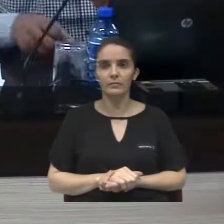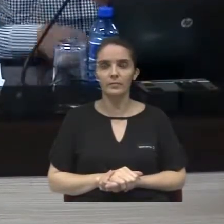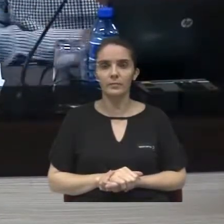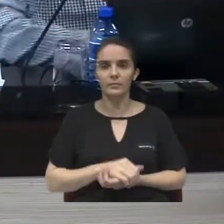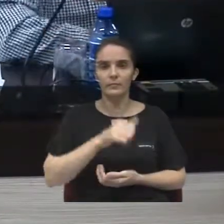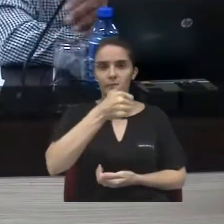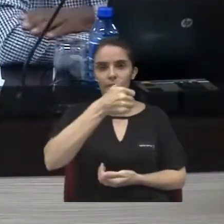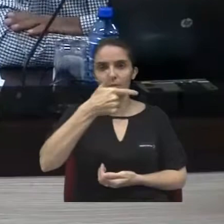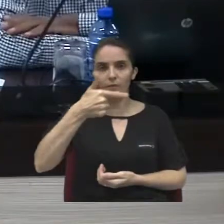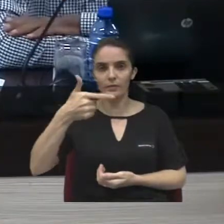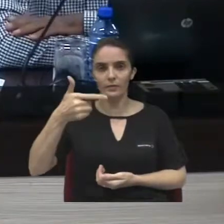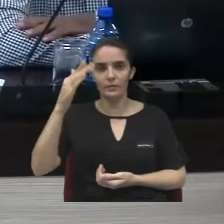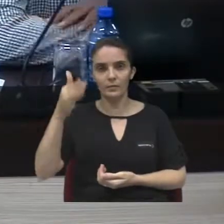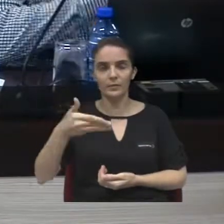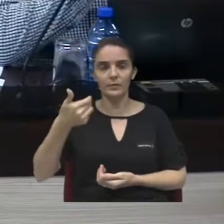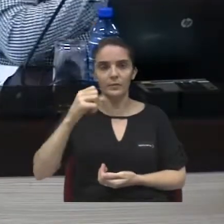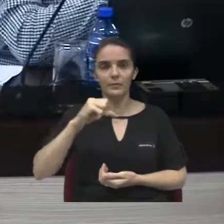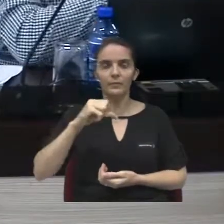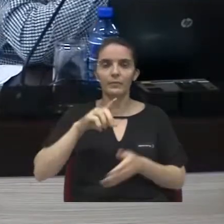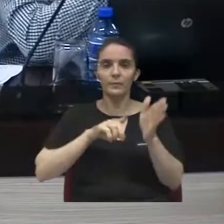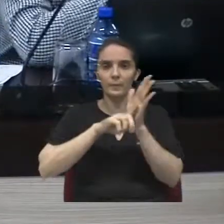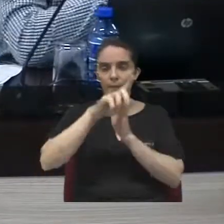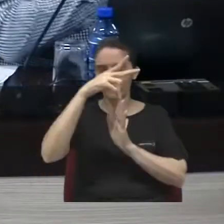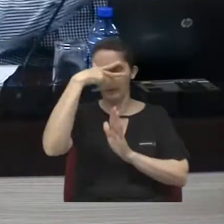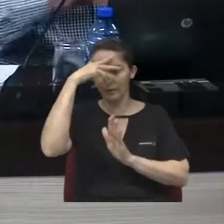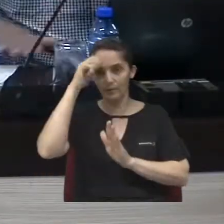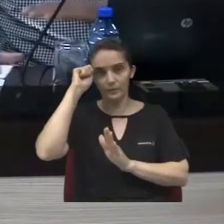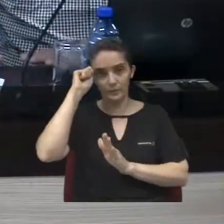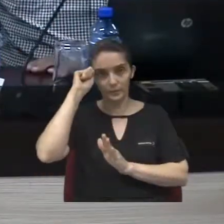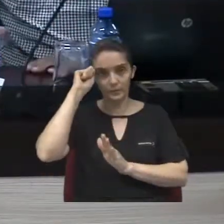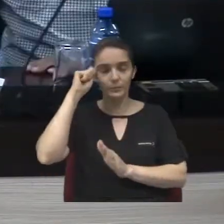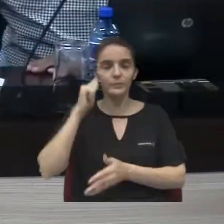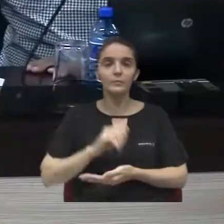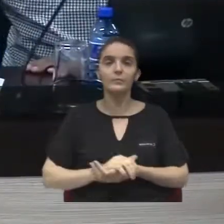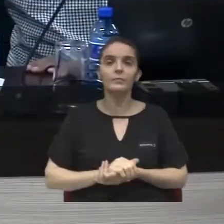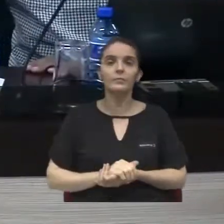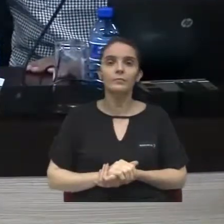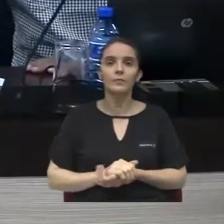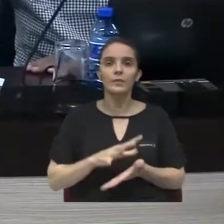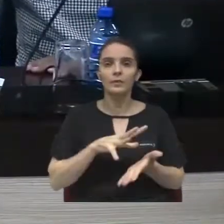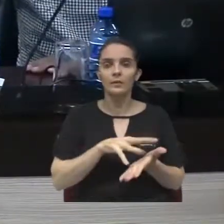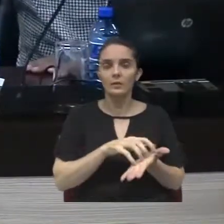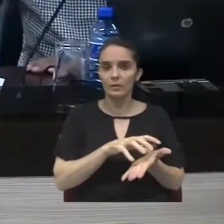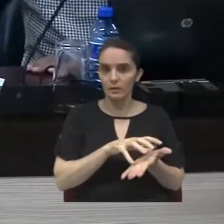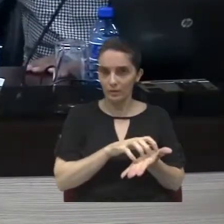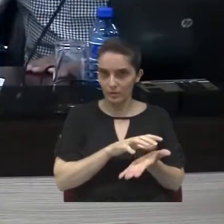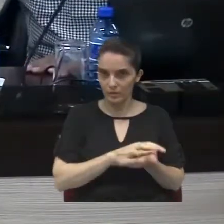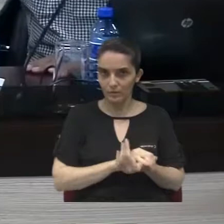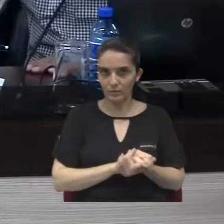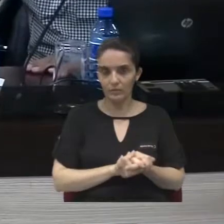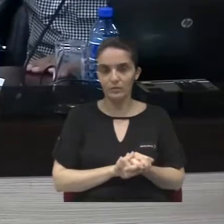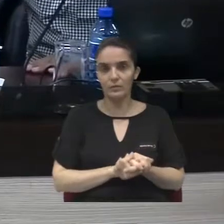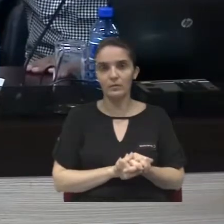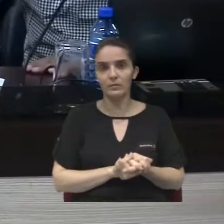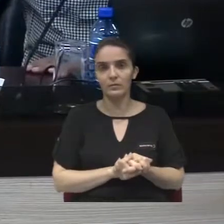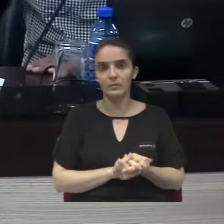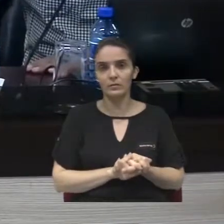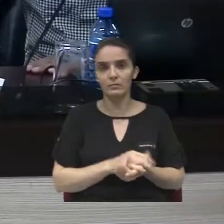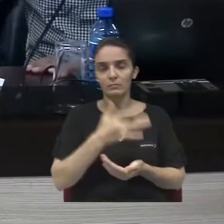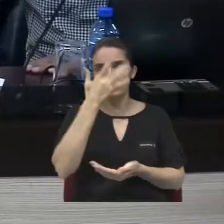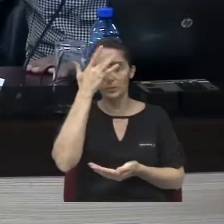Requerimento 122/2019 requer informações ao Poder Executivo sobre o cadastramento de novos